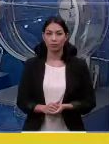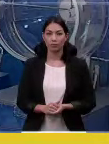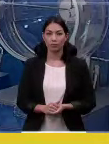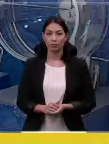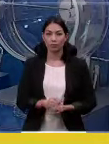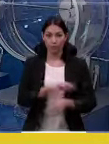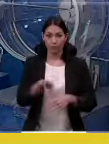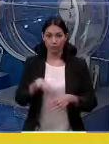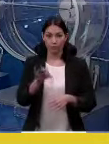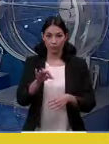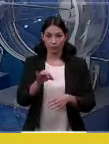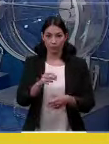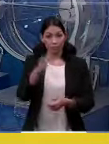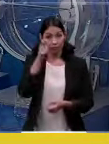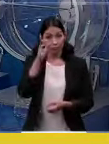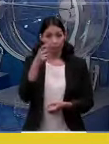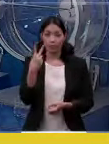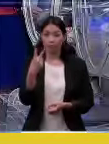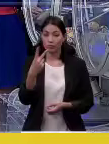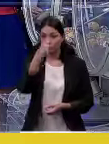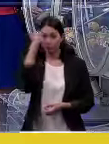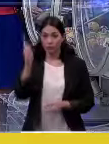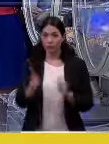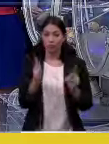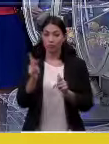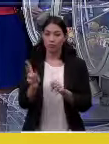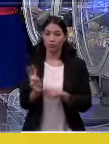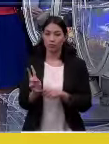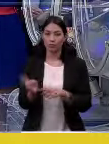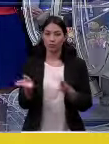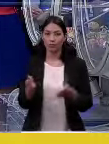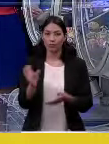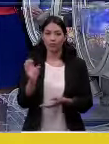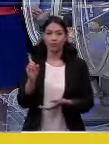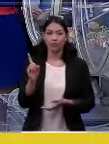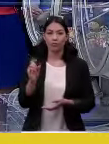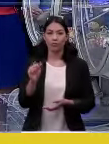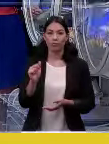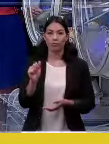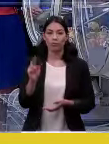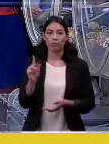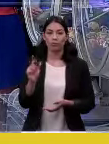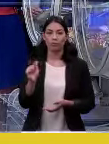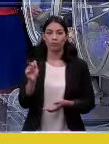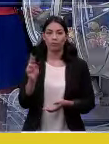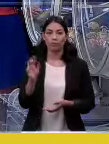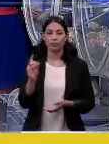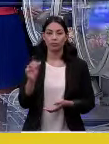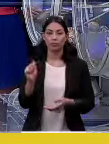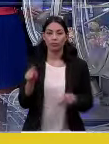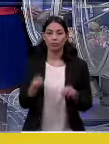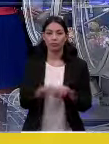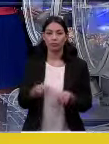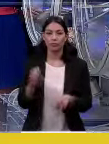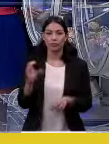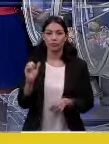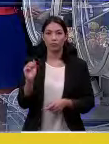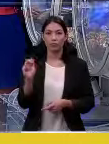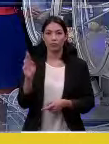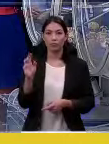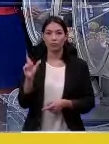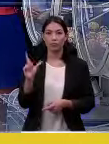este sorteio é acompanhado por dois auditores populares, aqui os senhores Eduardo Putia e Carlos Santos, muito obrigado pela